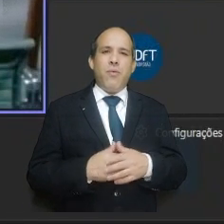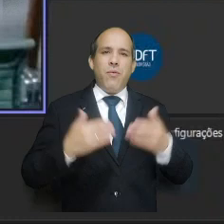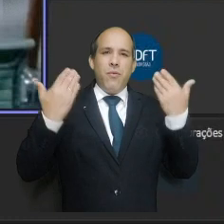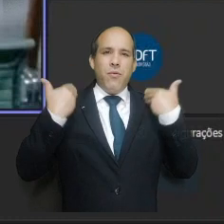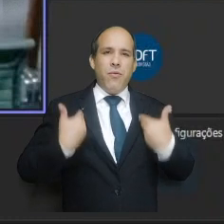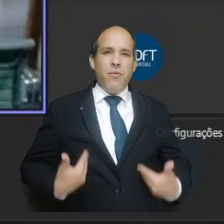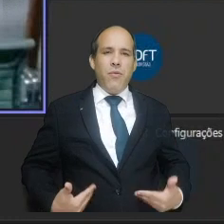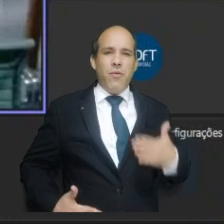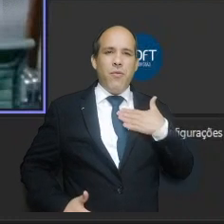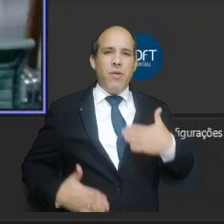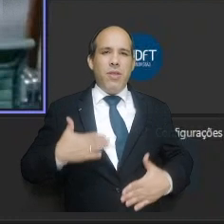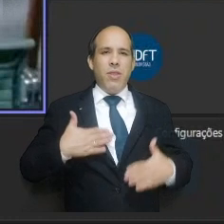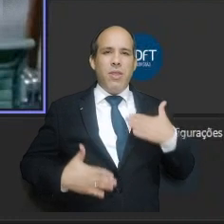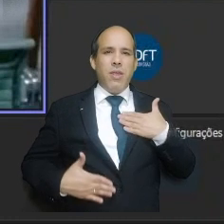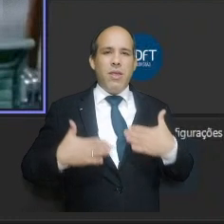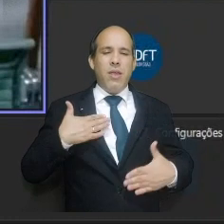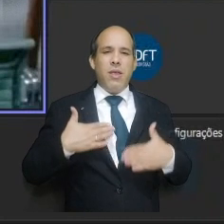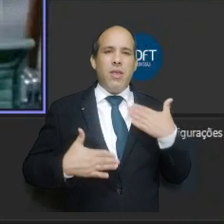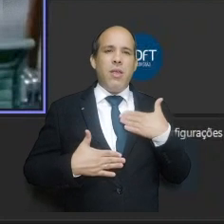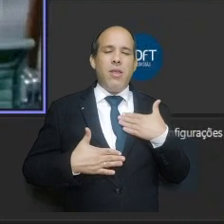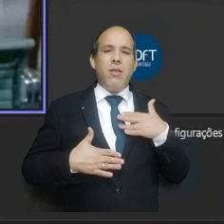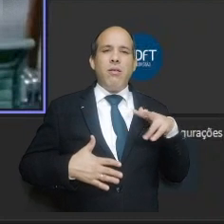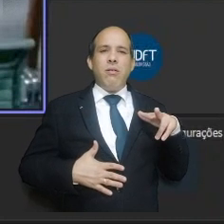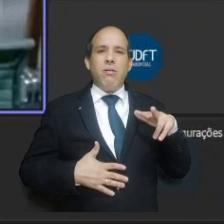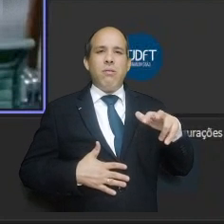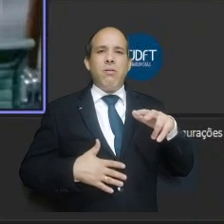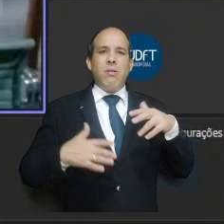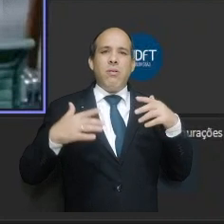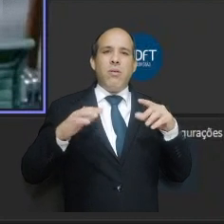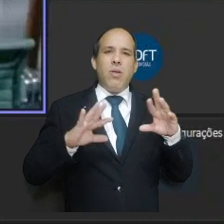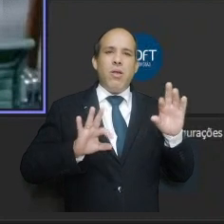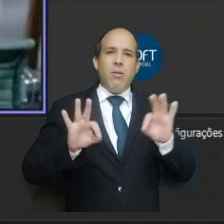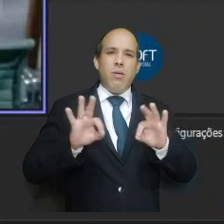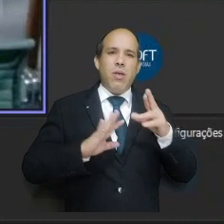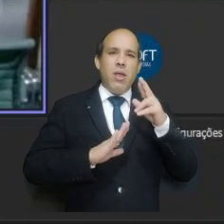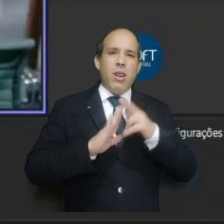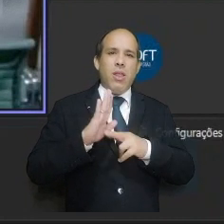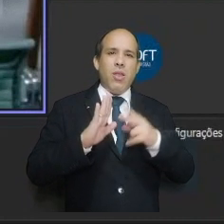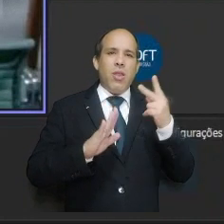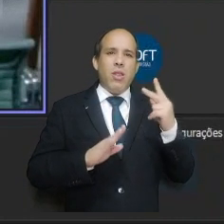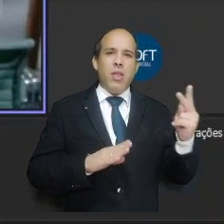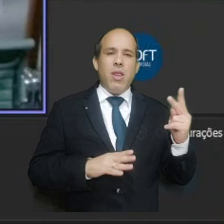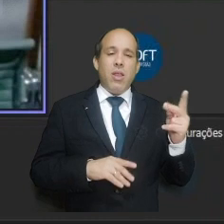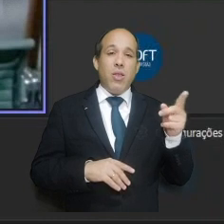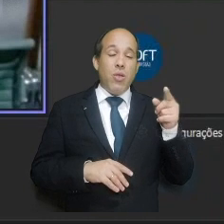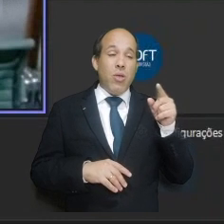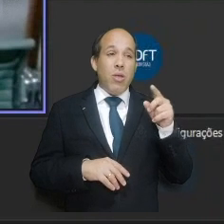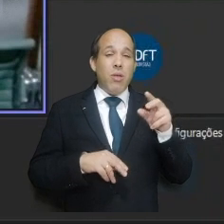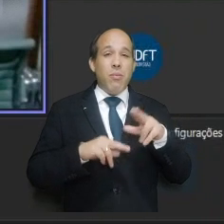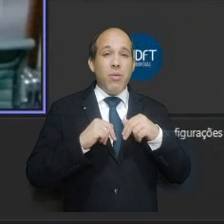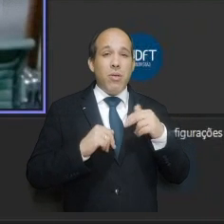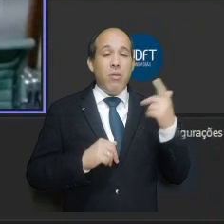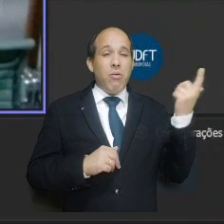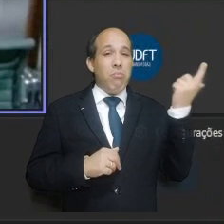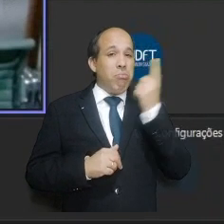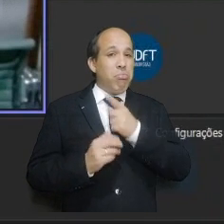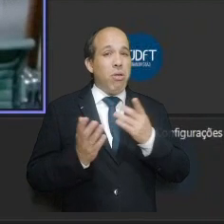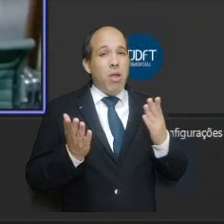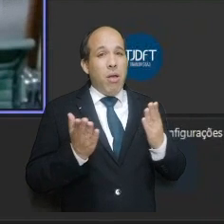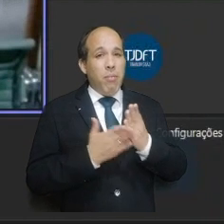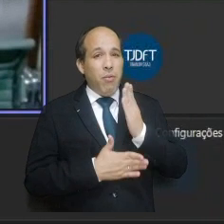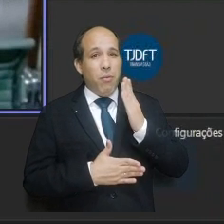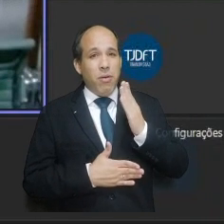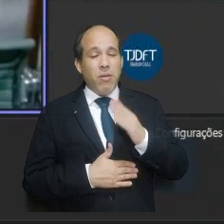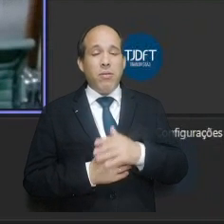prova física com base no seu relatório, na decisão de Vossa Excelência,